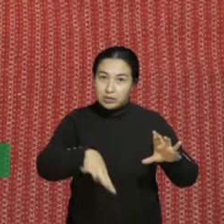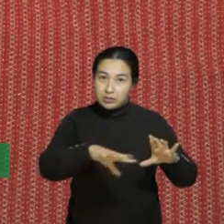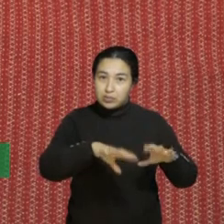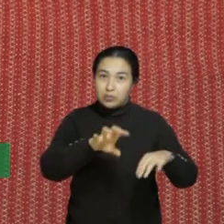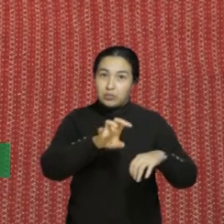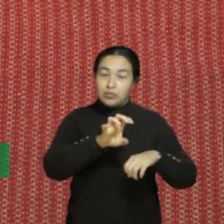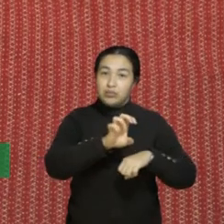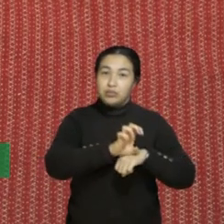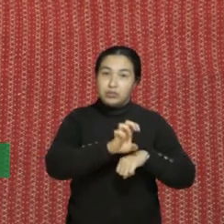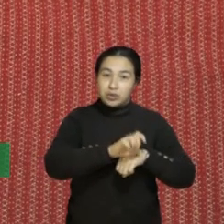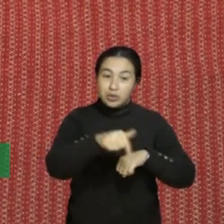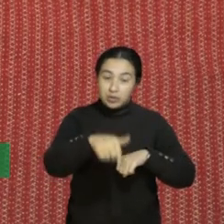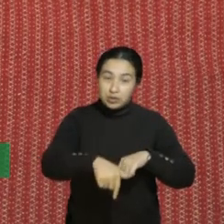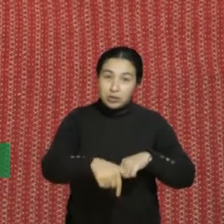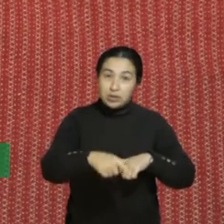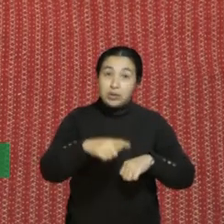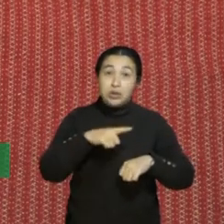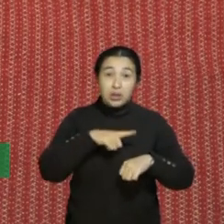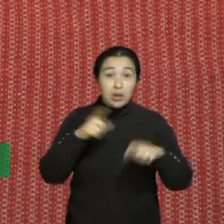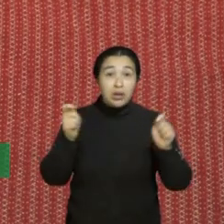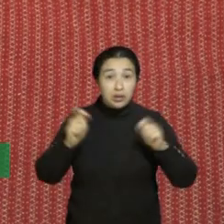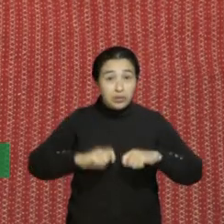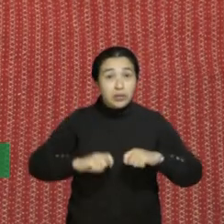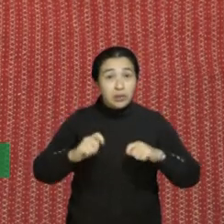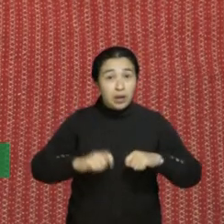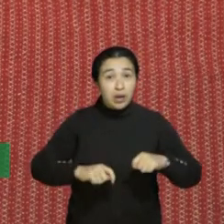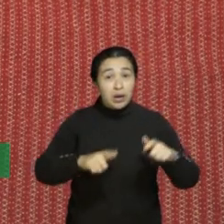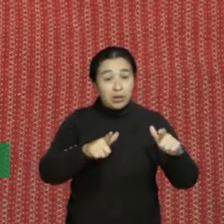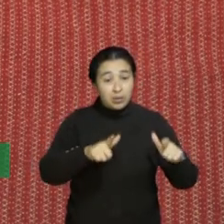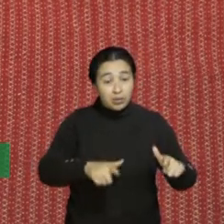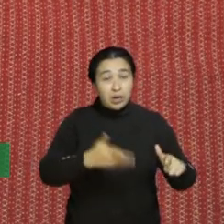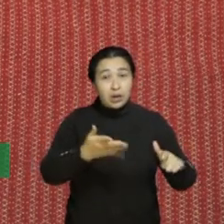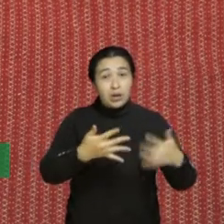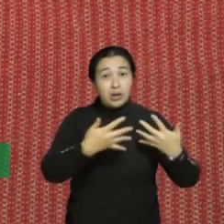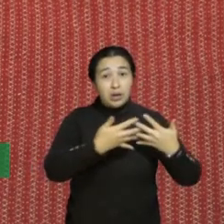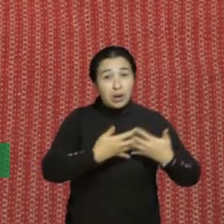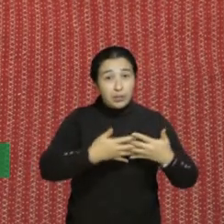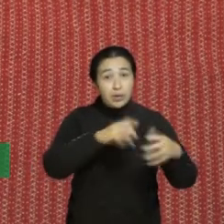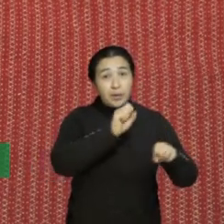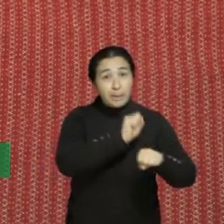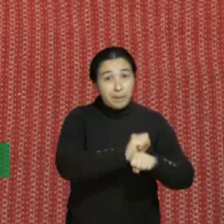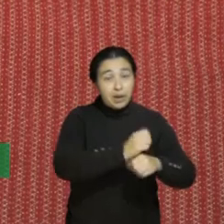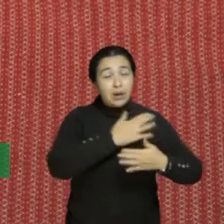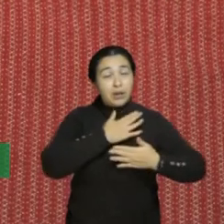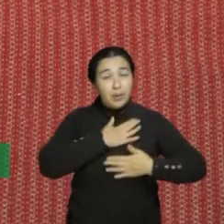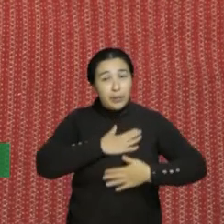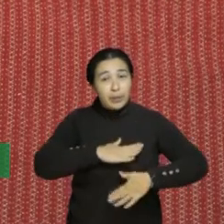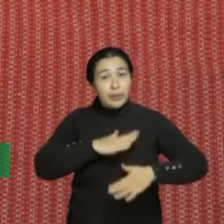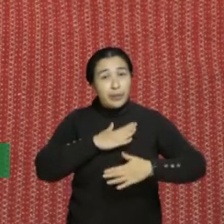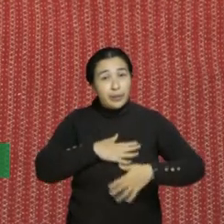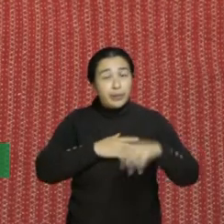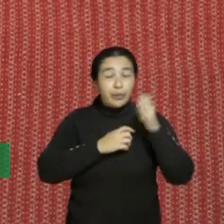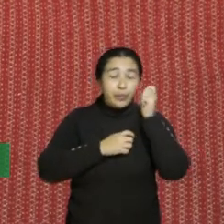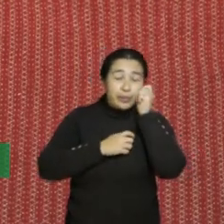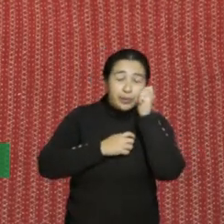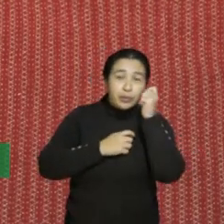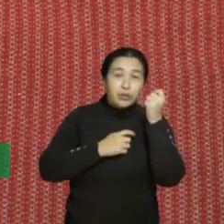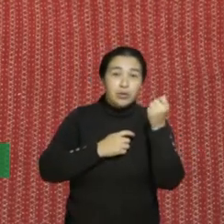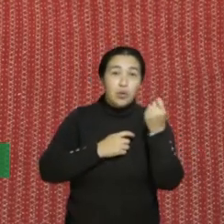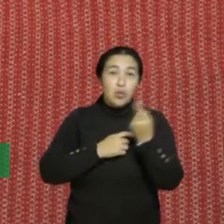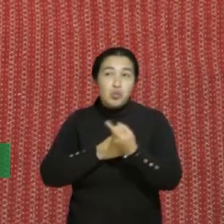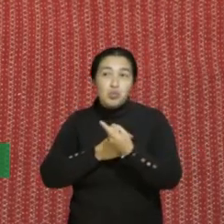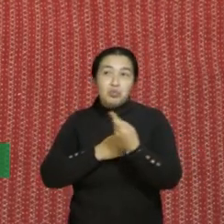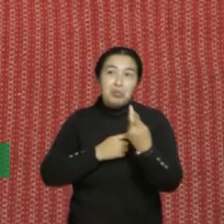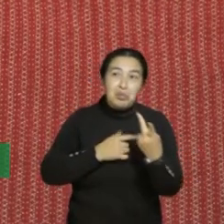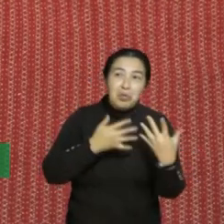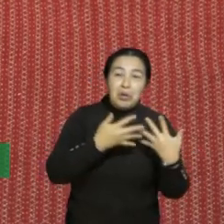a possibilidade de colocar um espaço para que o caminhoneiro possa descansar. Um caminhão, dois caminhões, quem